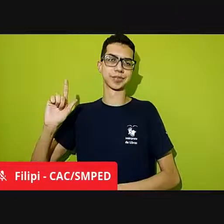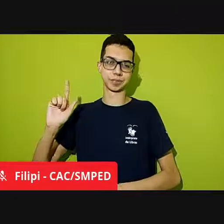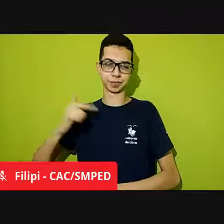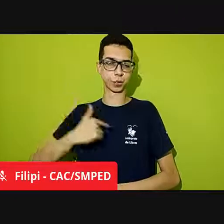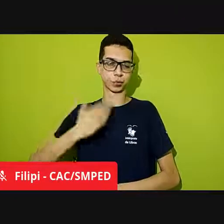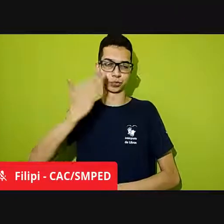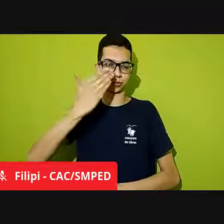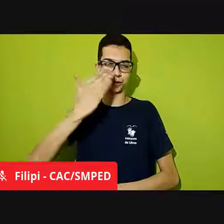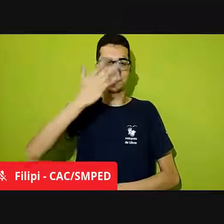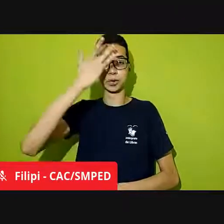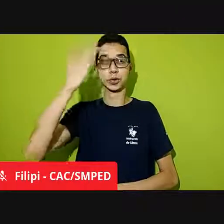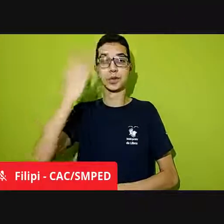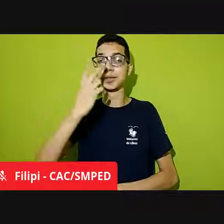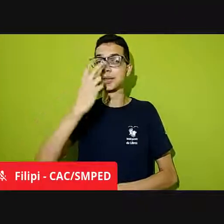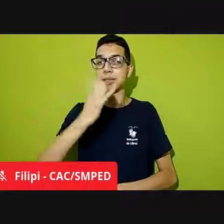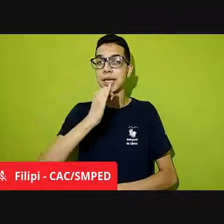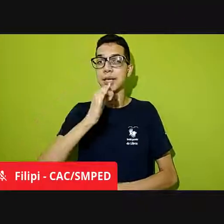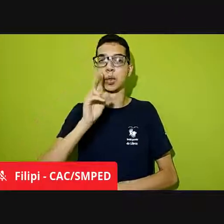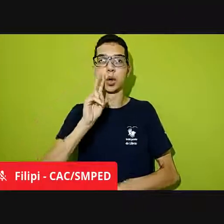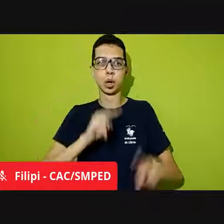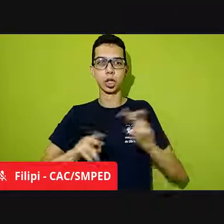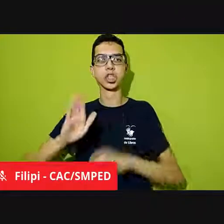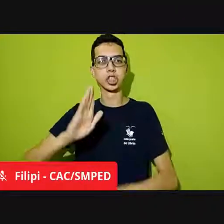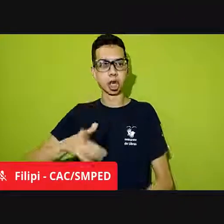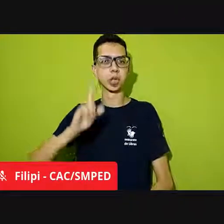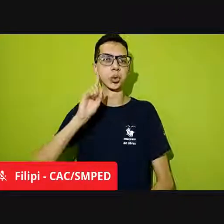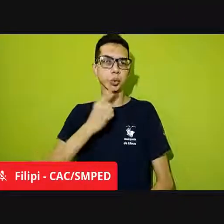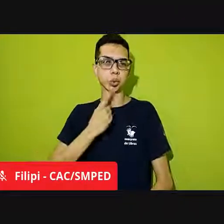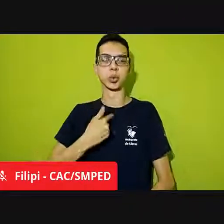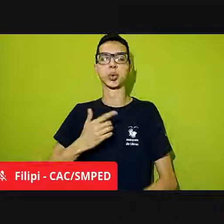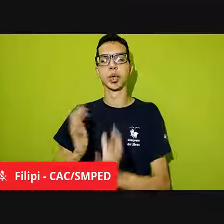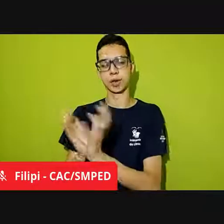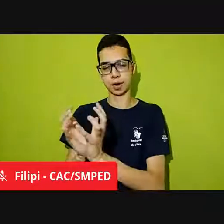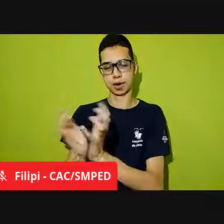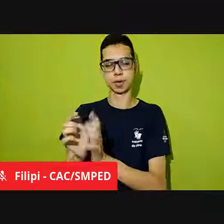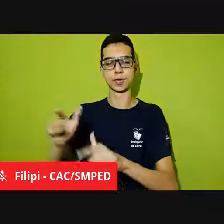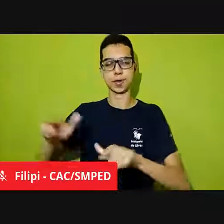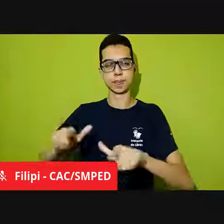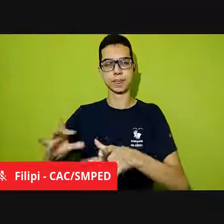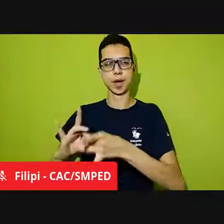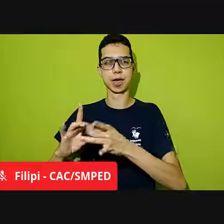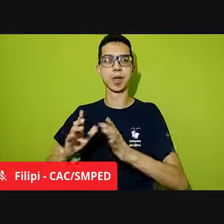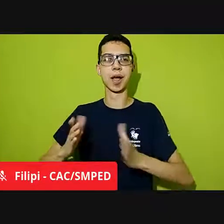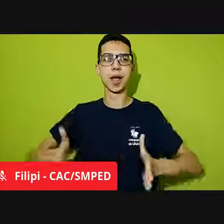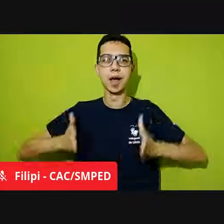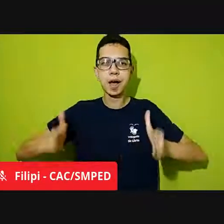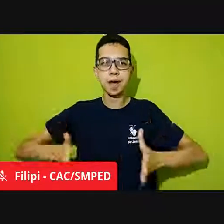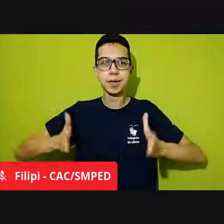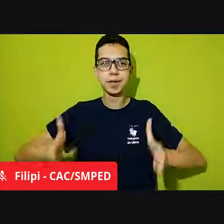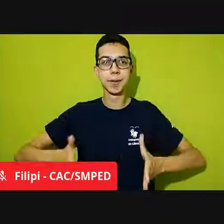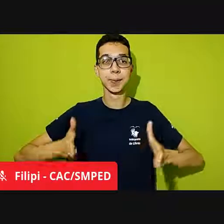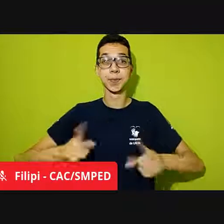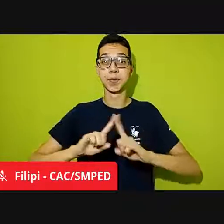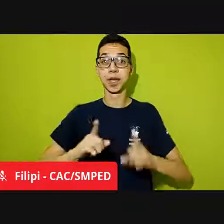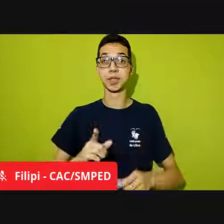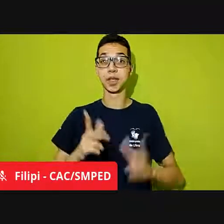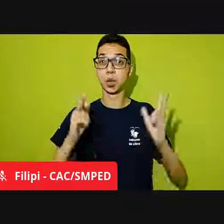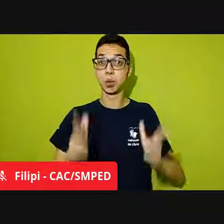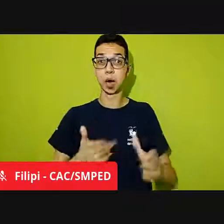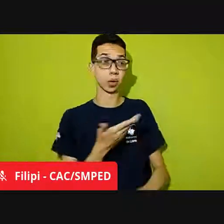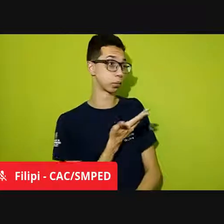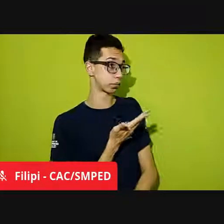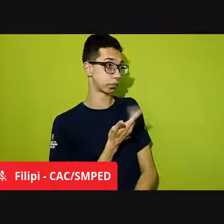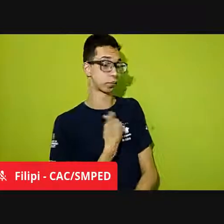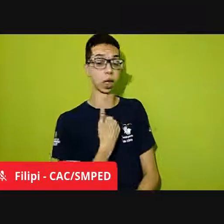visual, cegas, já tinha tido contato com surdos, já trabalhava com essa galera assim, mas pessoa em cadeira de rodas, assim, mas essa daqui, não.